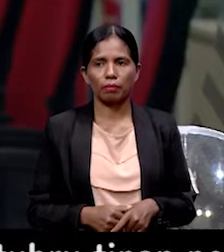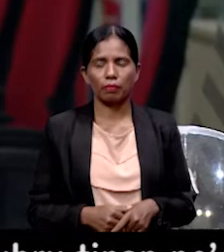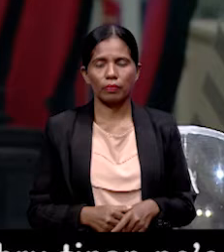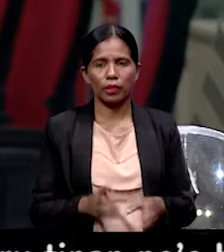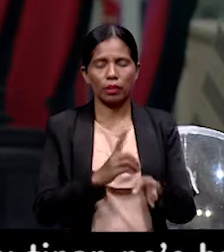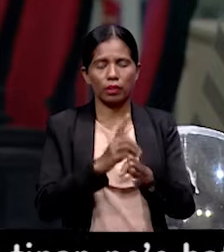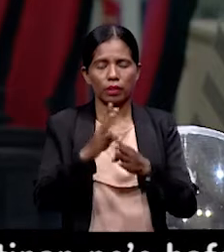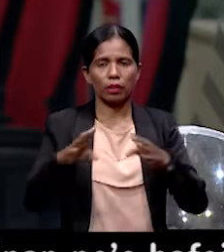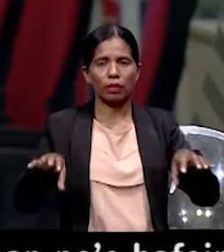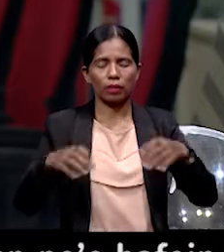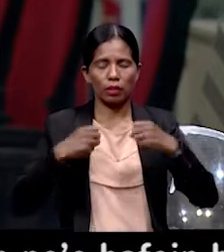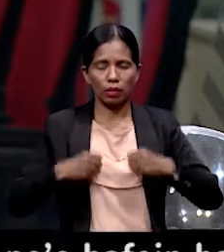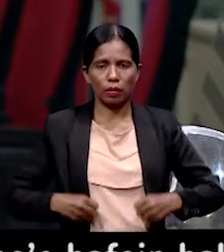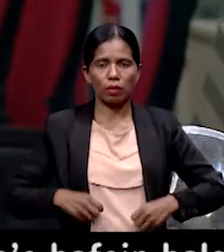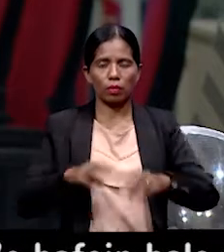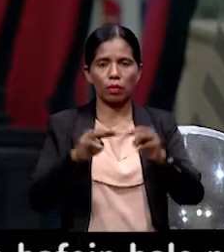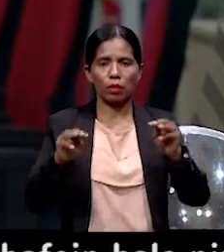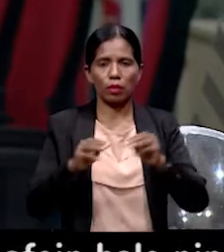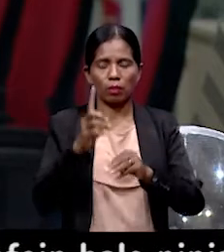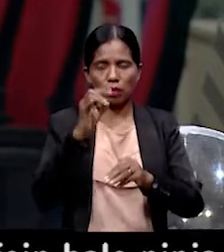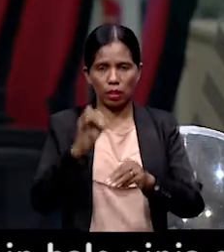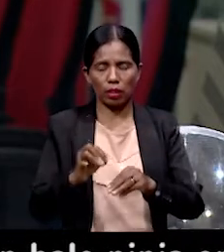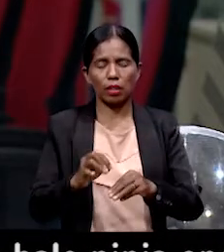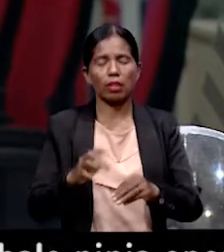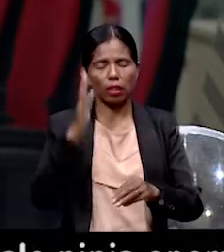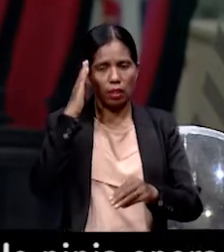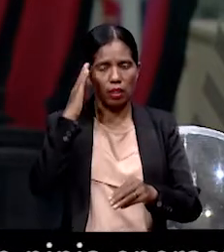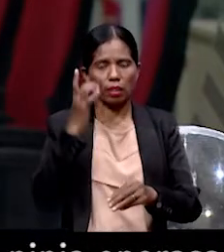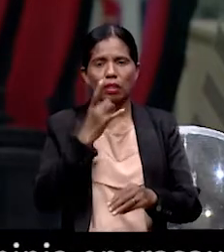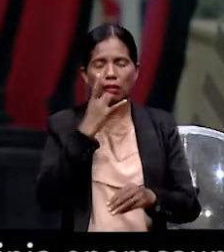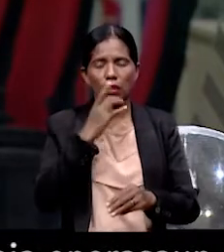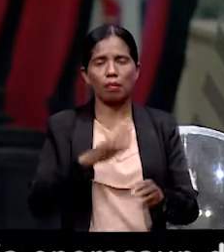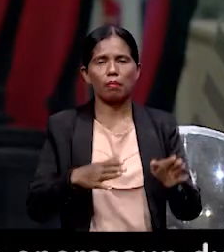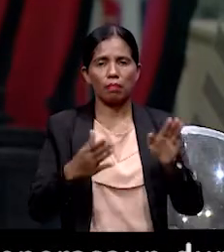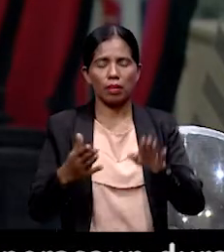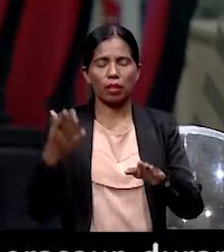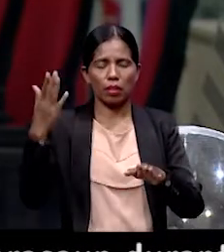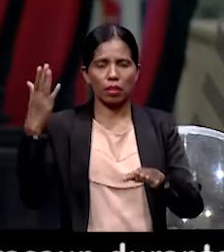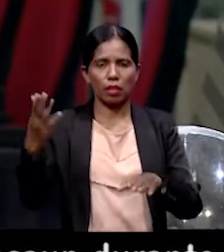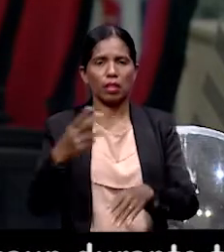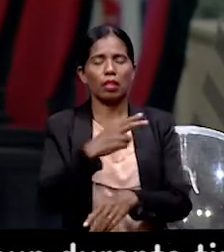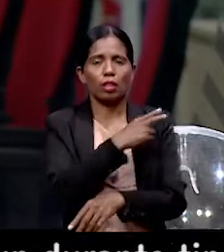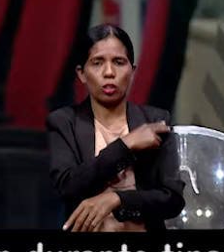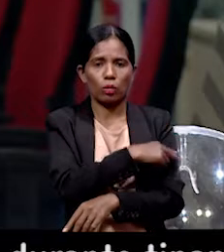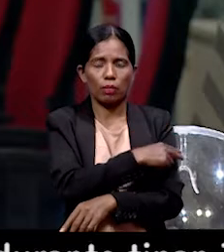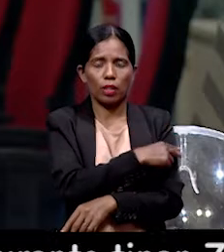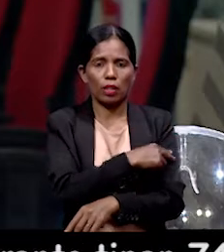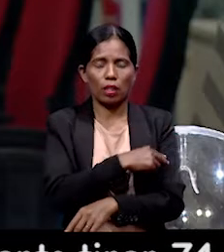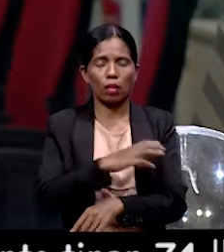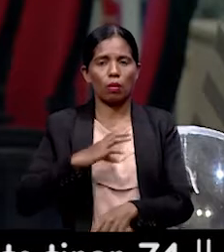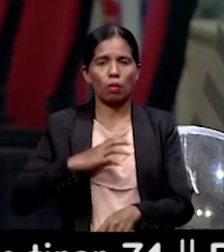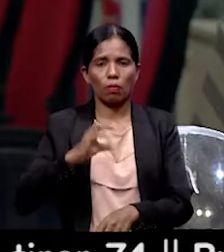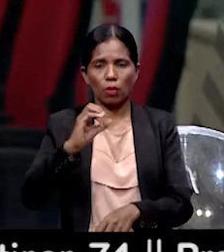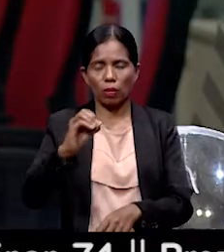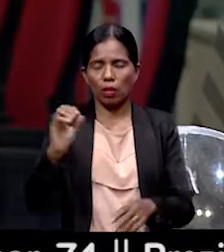Diretor de Serviço de Saúde do município de Dili reconhece a eletricidade mata e o Centro de Saúde Comoro tamba la iha